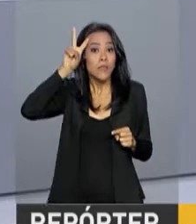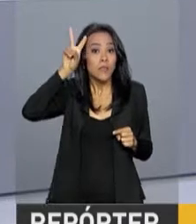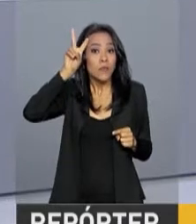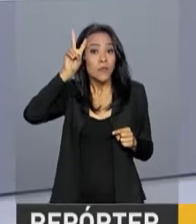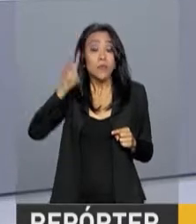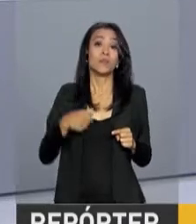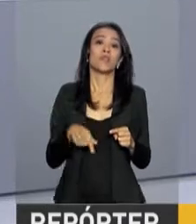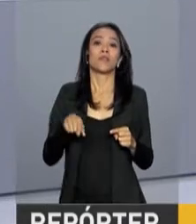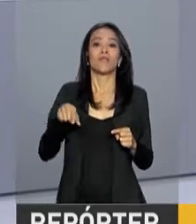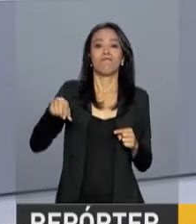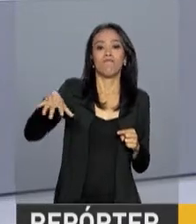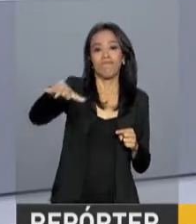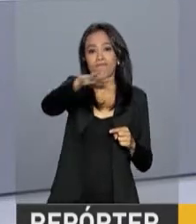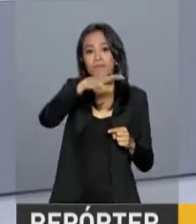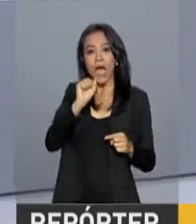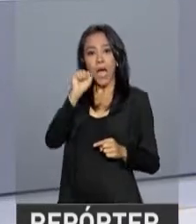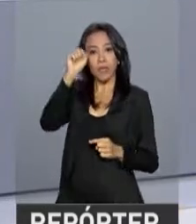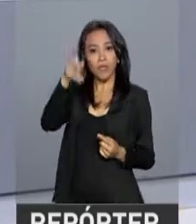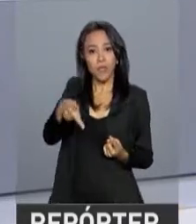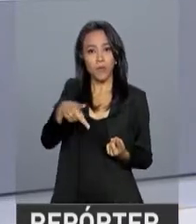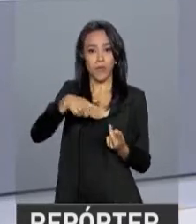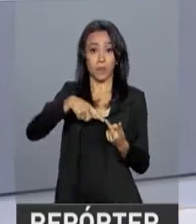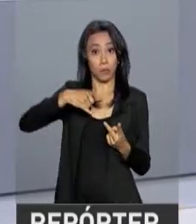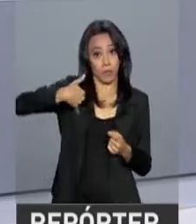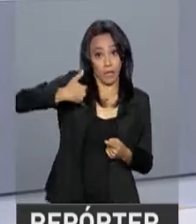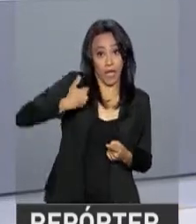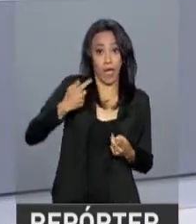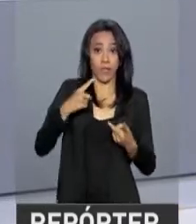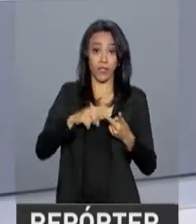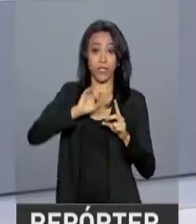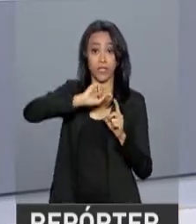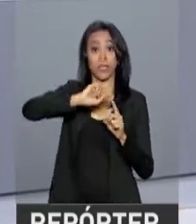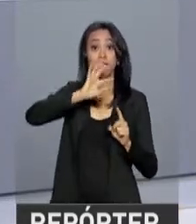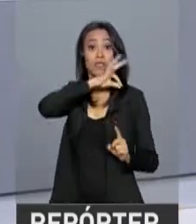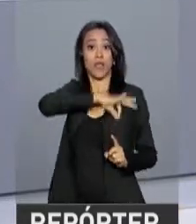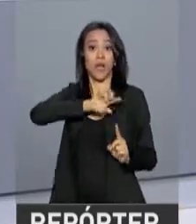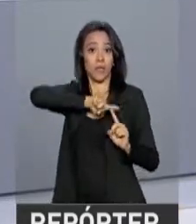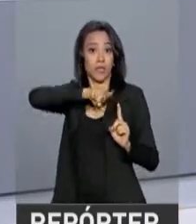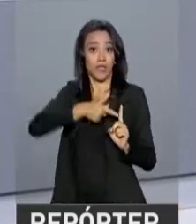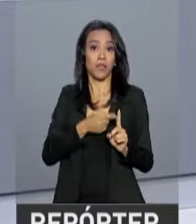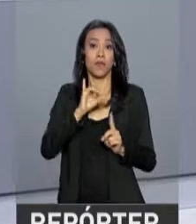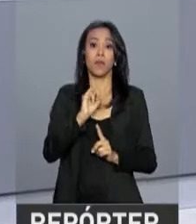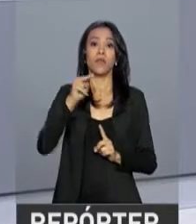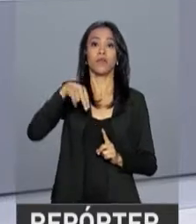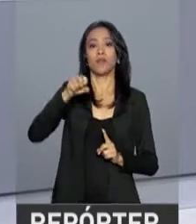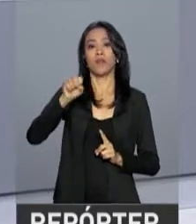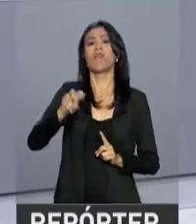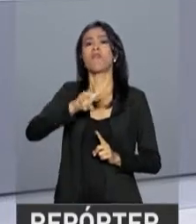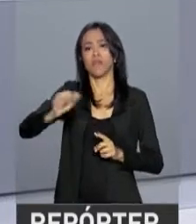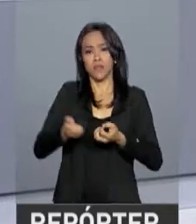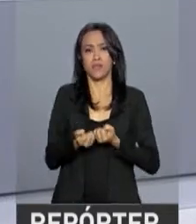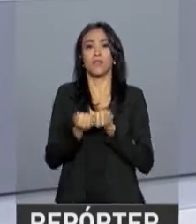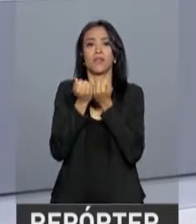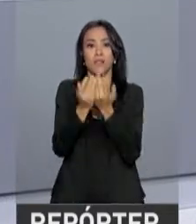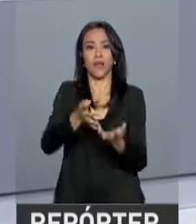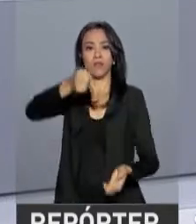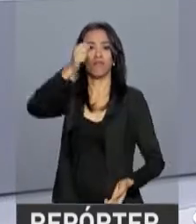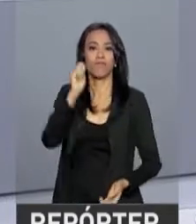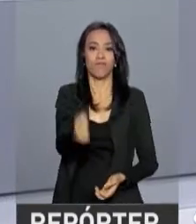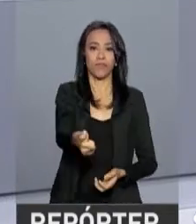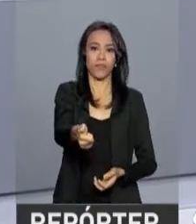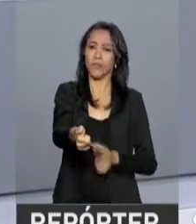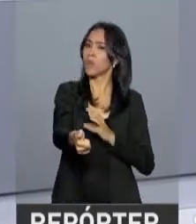benefícios urbanos de aposentadoria por idade e salário-maternidade do inss serão concedidos automaticamente